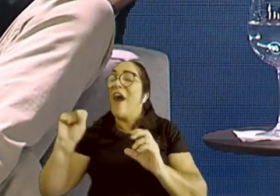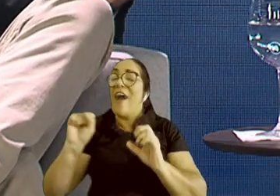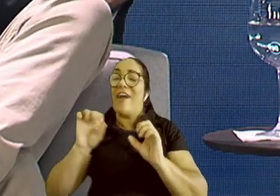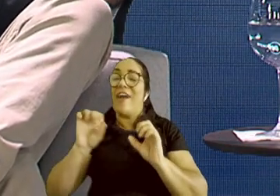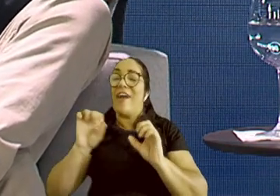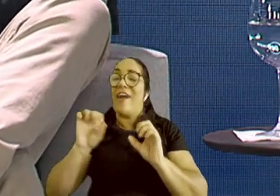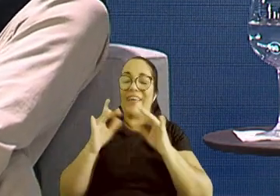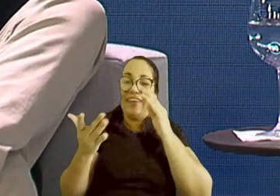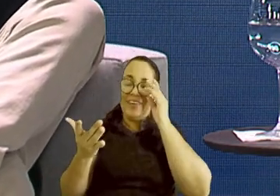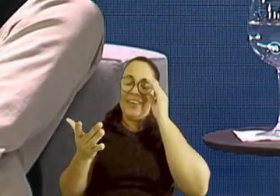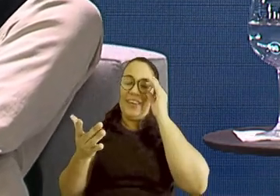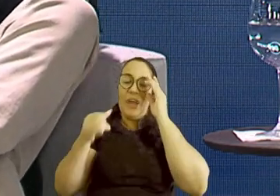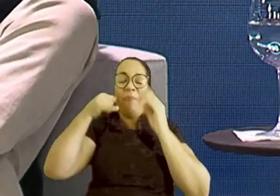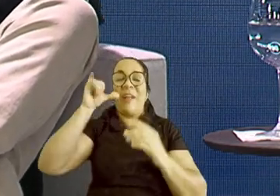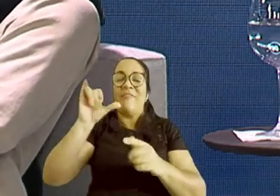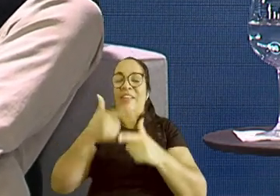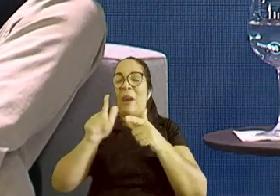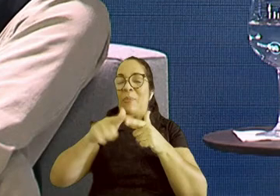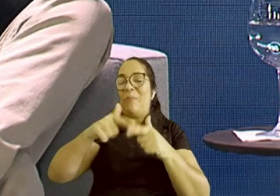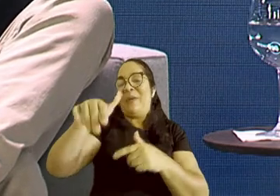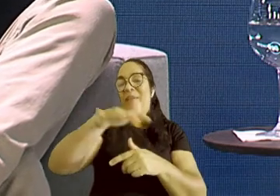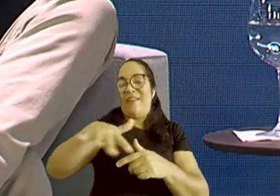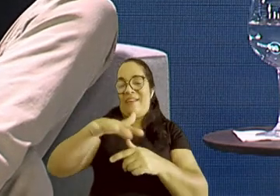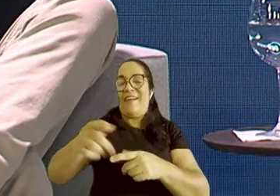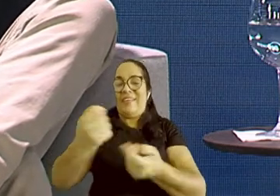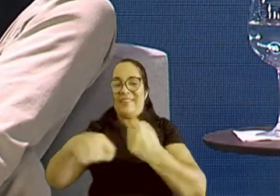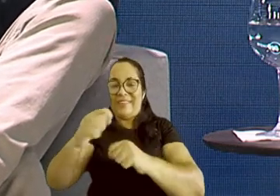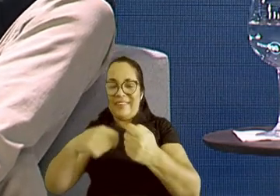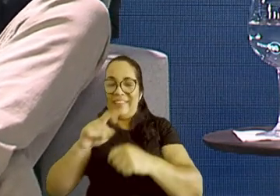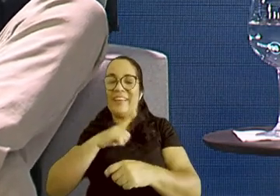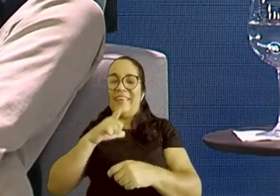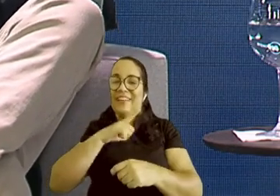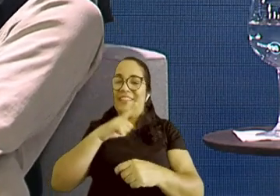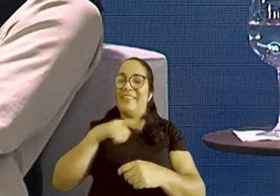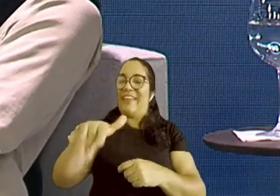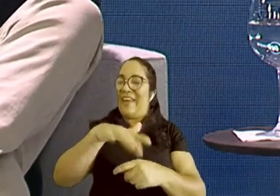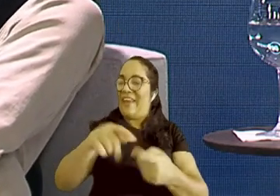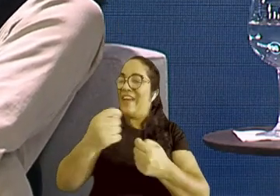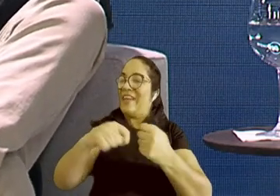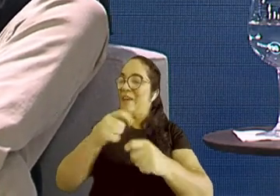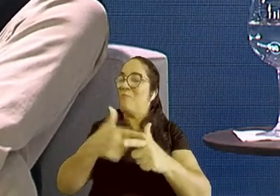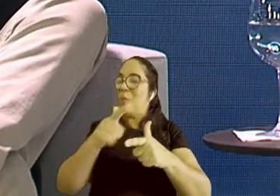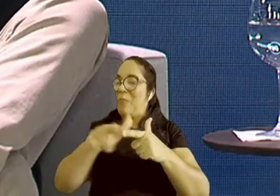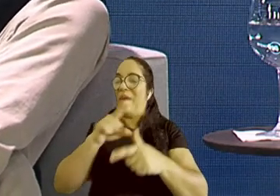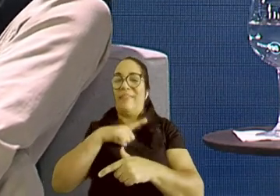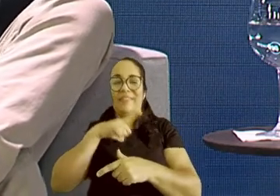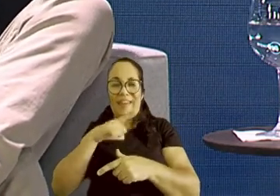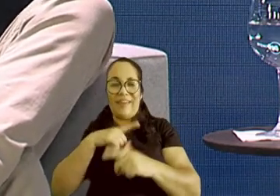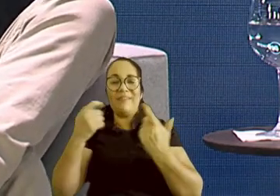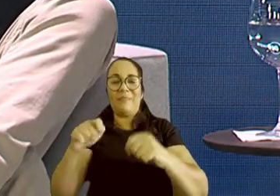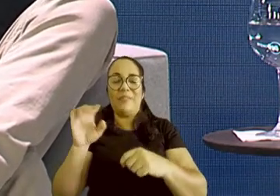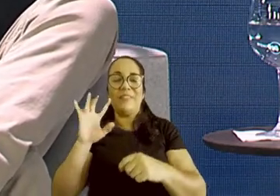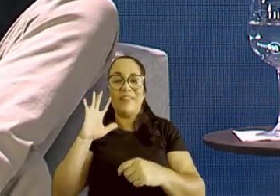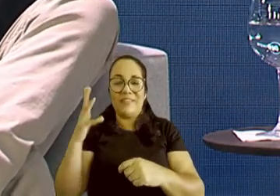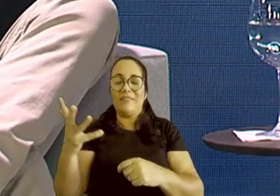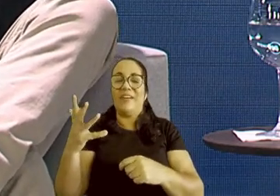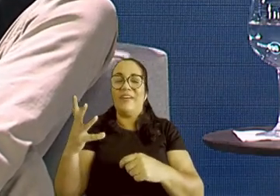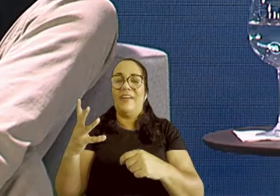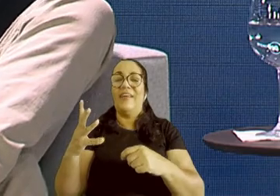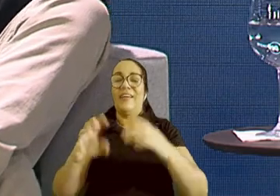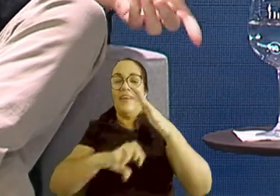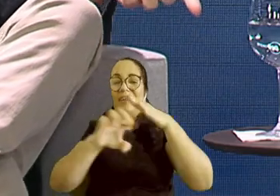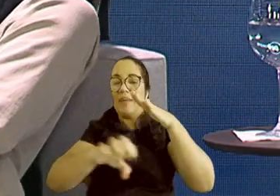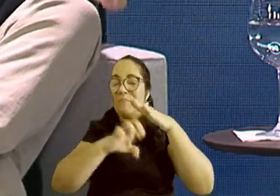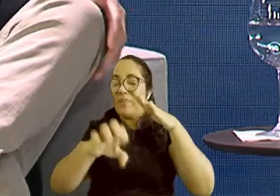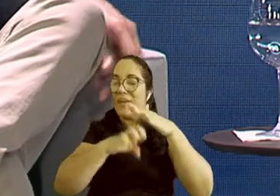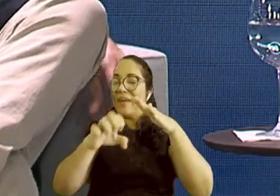fraude tá sofrendo então tem mercados que tem dores ali latentes e que empresas bem posicionadas que tem uma capacidade de escutar